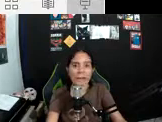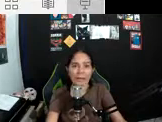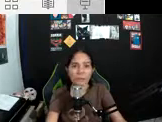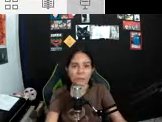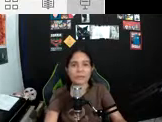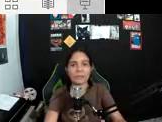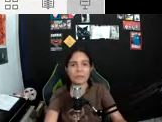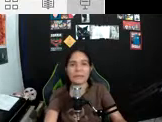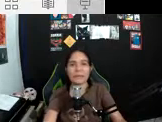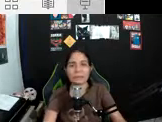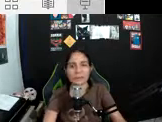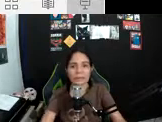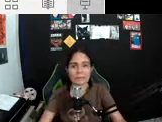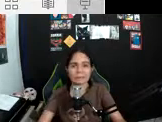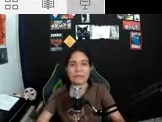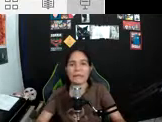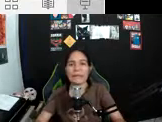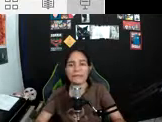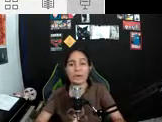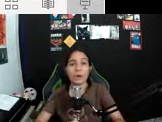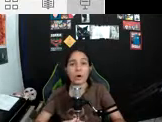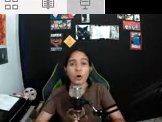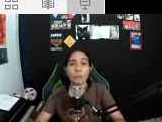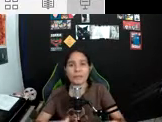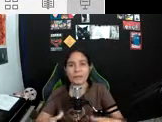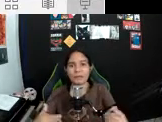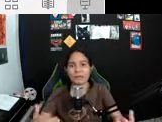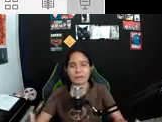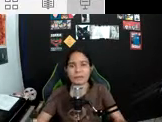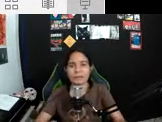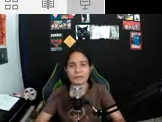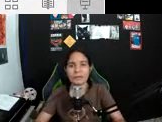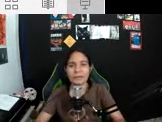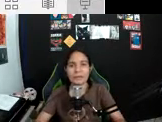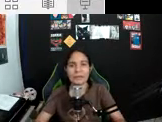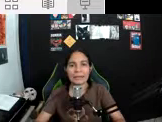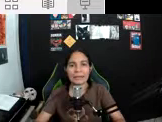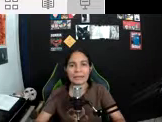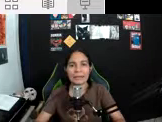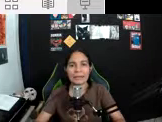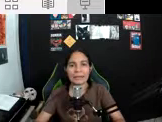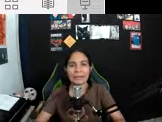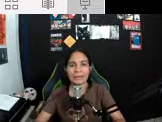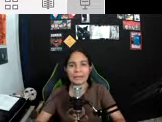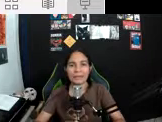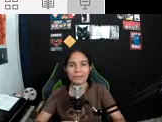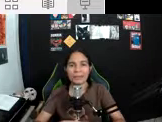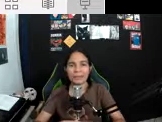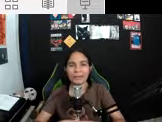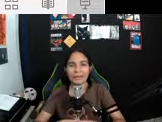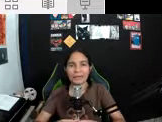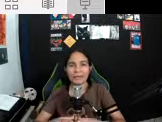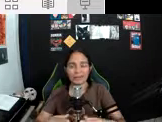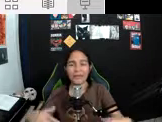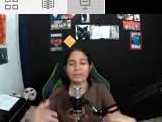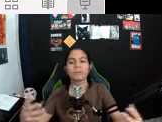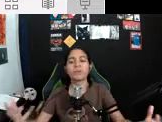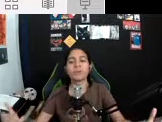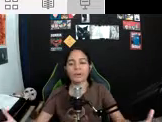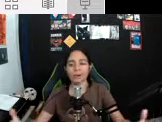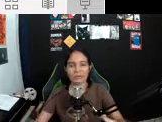isso com um diálogo, precisa partir para agressividade, ou pessoas que só se sentem, vamos dizer assim,